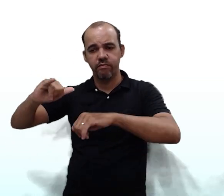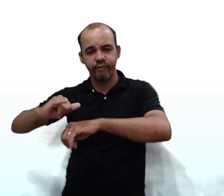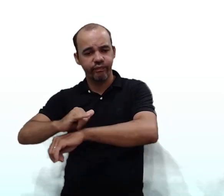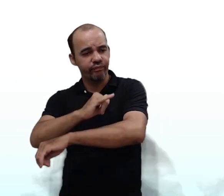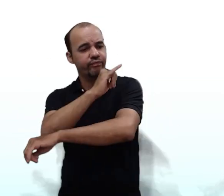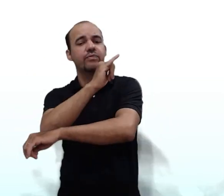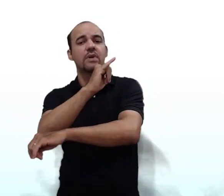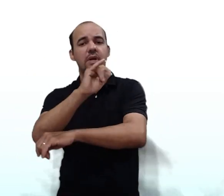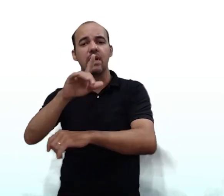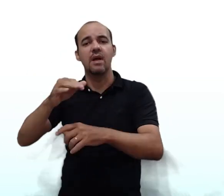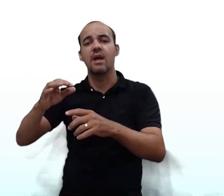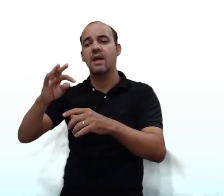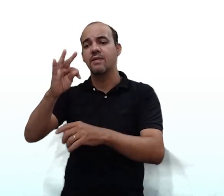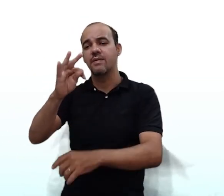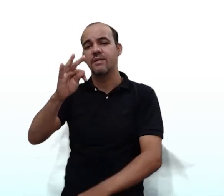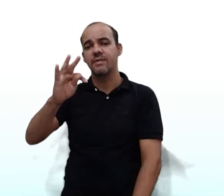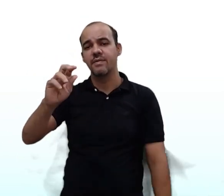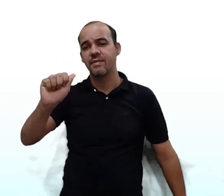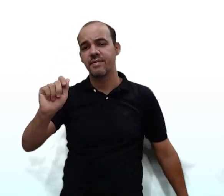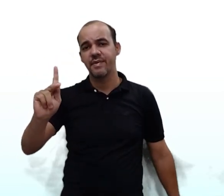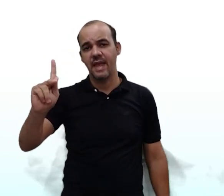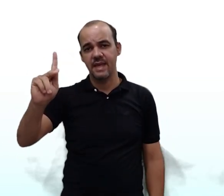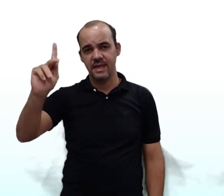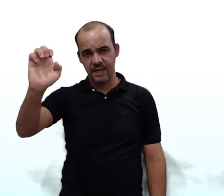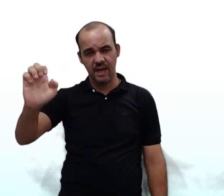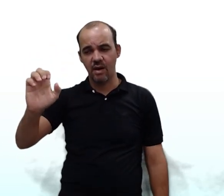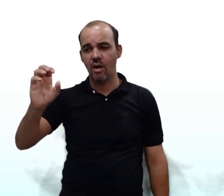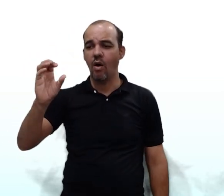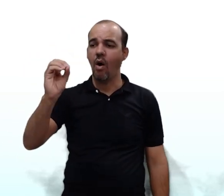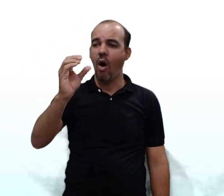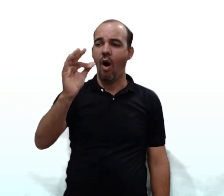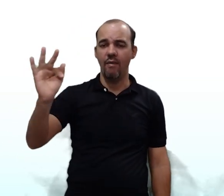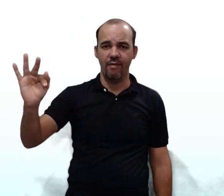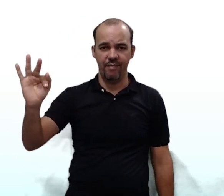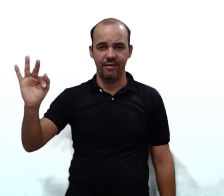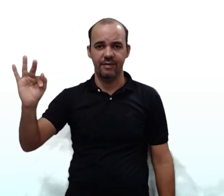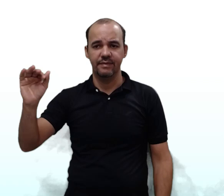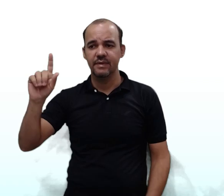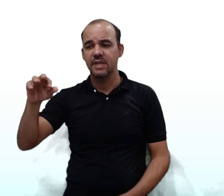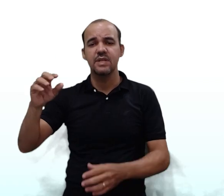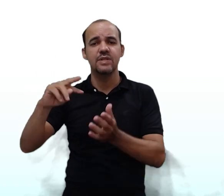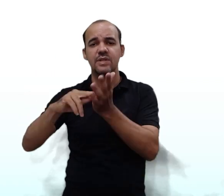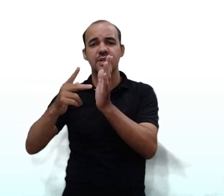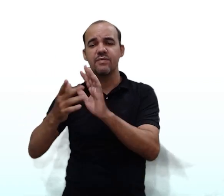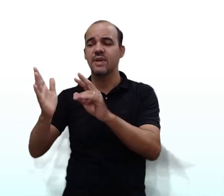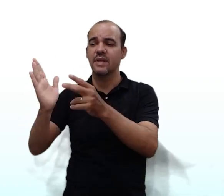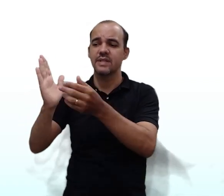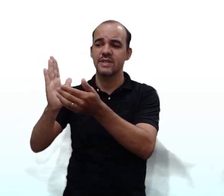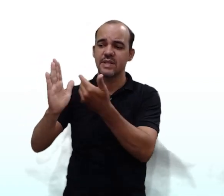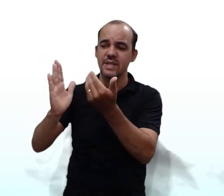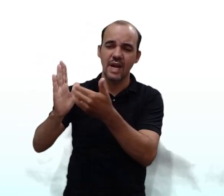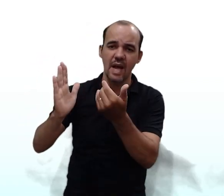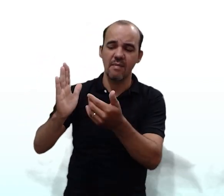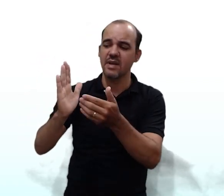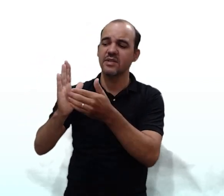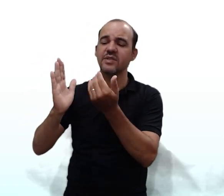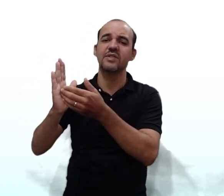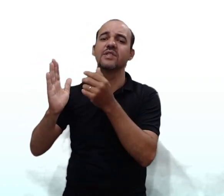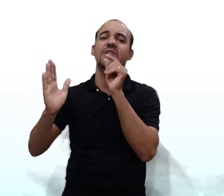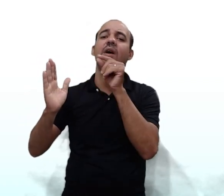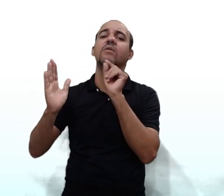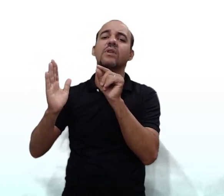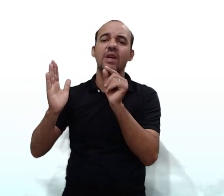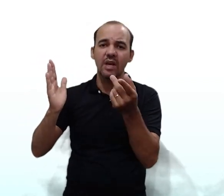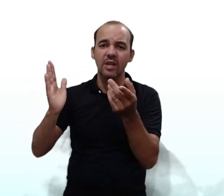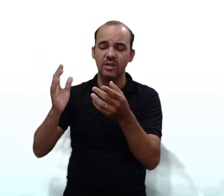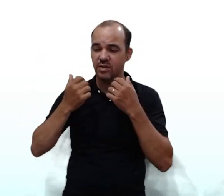transitivo. Por quê? Porque take off significa tirar. Uma das possíveis traduções que a gente viu agora há pouco. Mas quem tira, tira alguma coisa, né? Tirar o